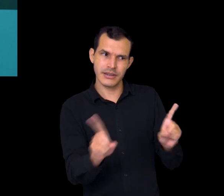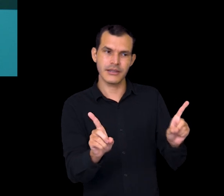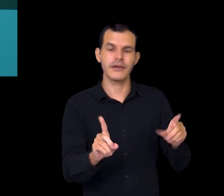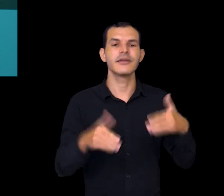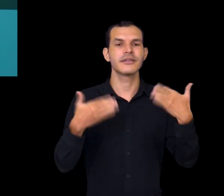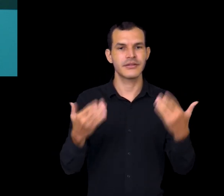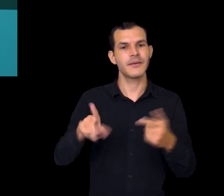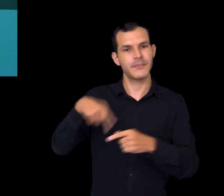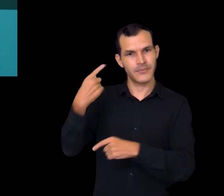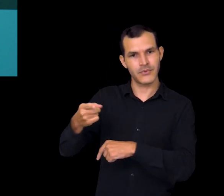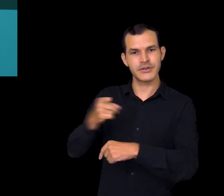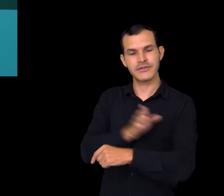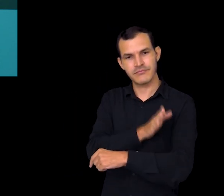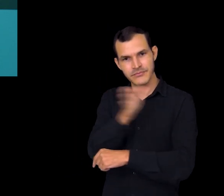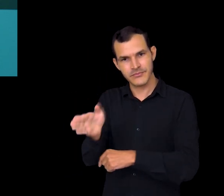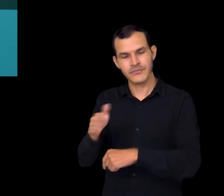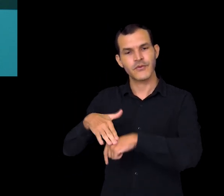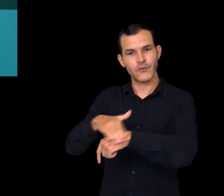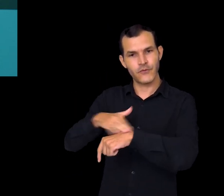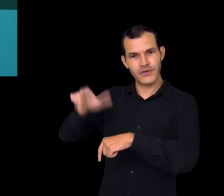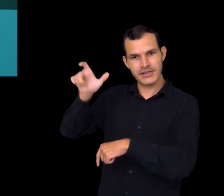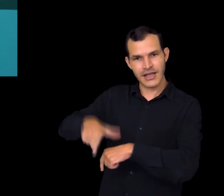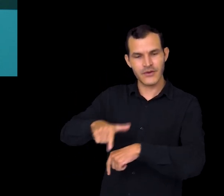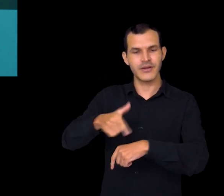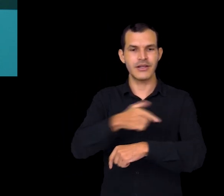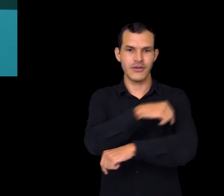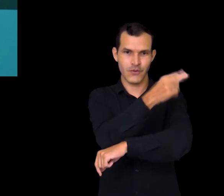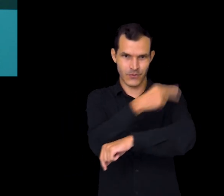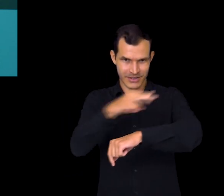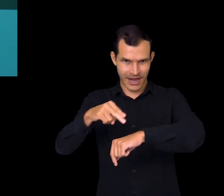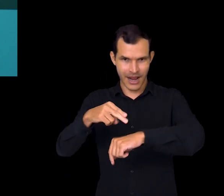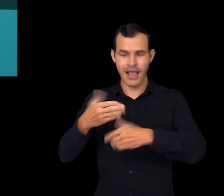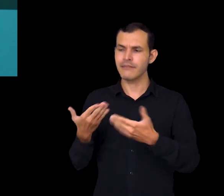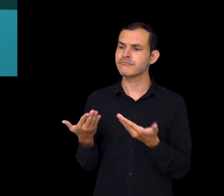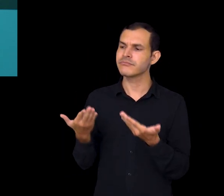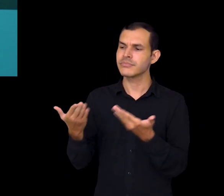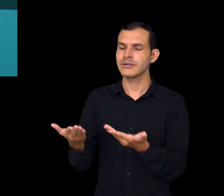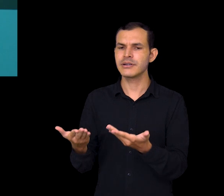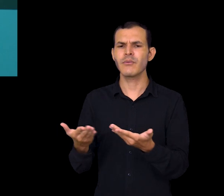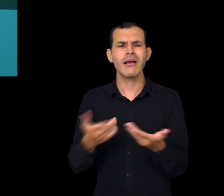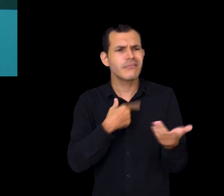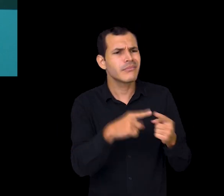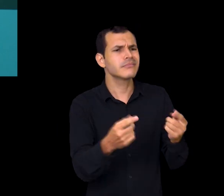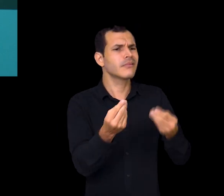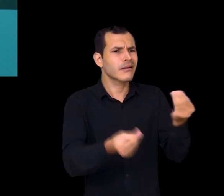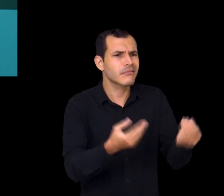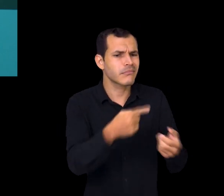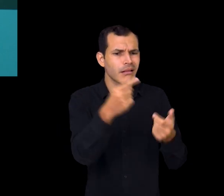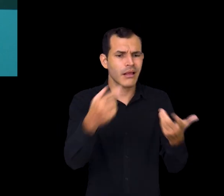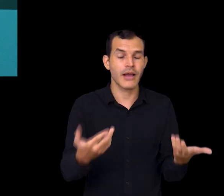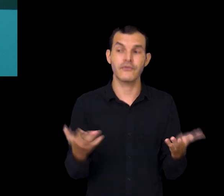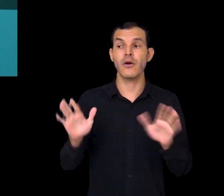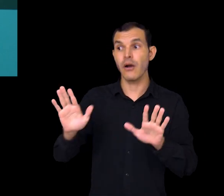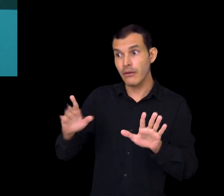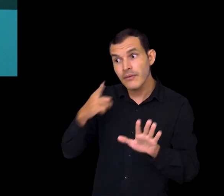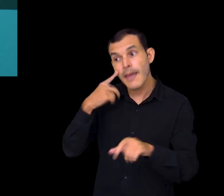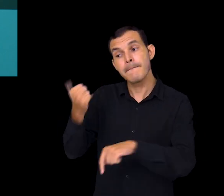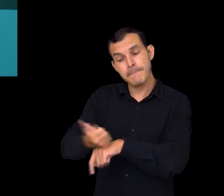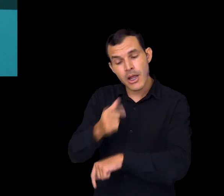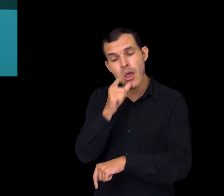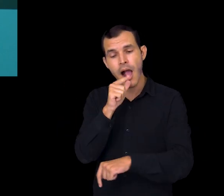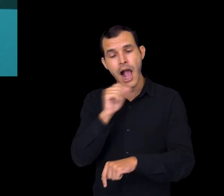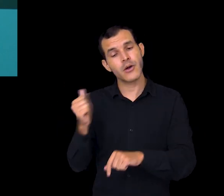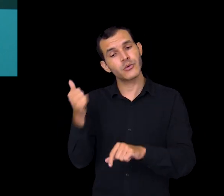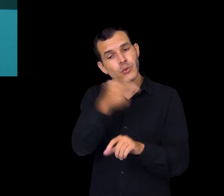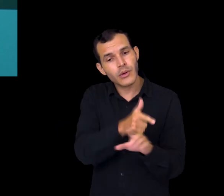falei, Oscar, é melhor botar um lago que botar uma cerca. O povo invadiu, quebrou tudo. E não teve polícia que segurasse. Eu